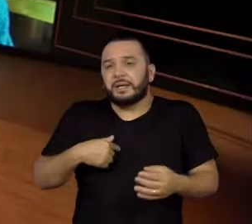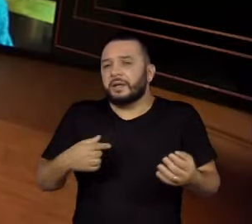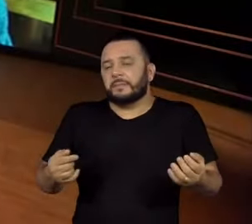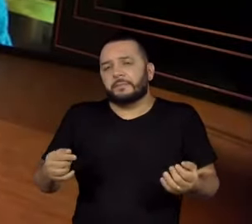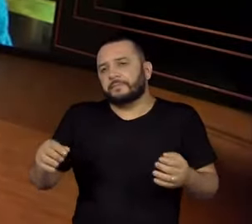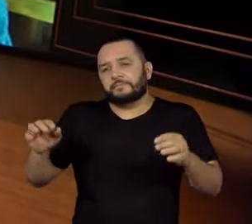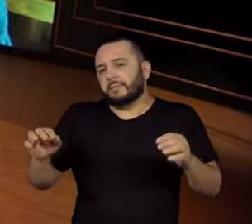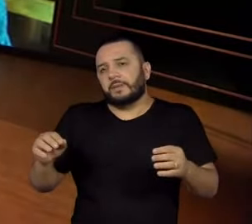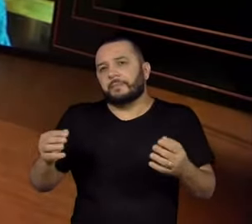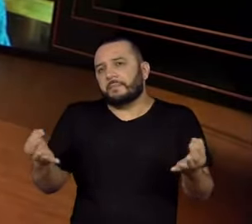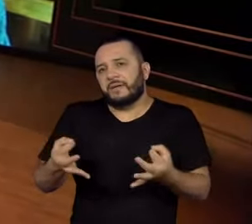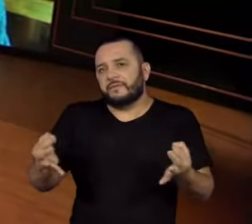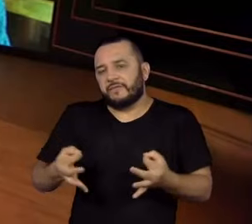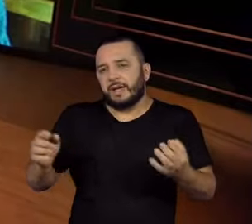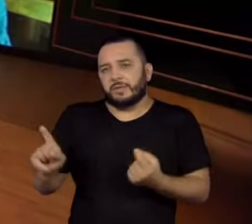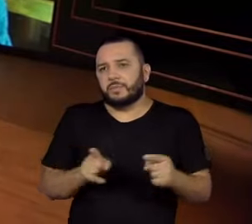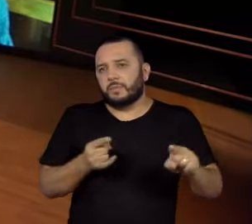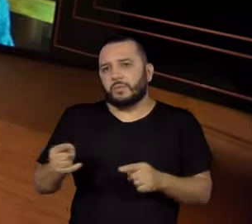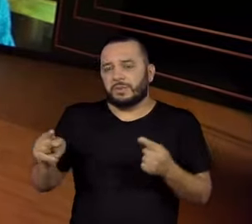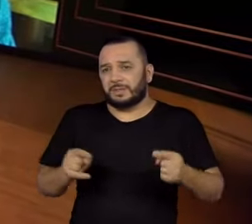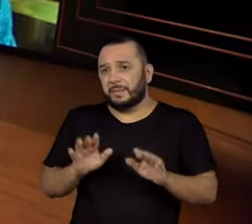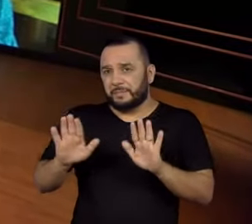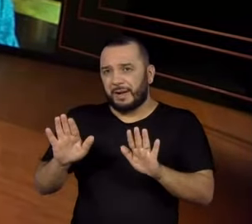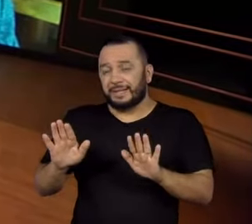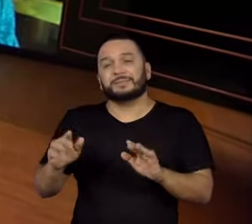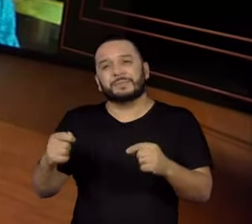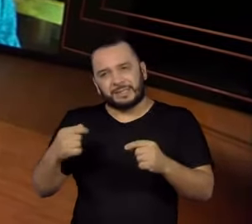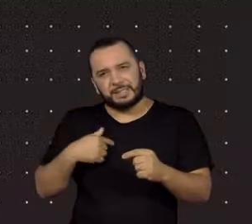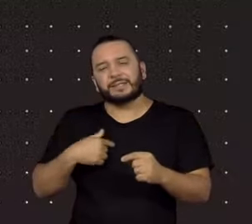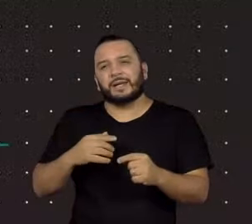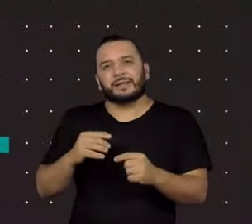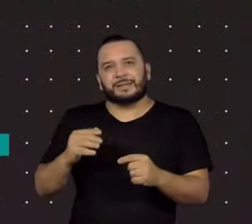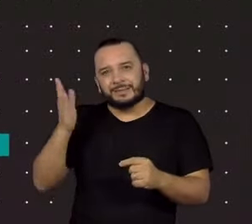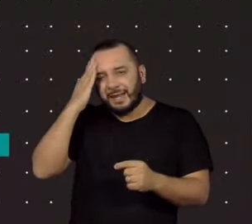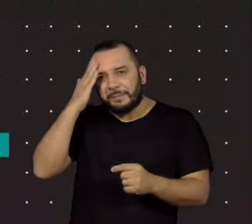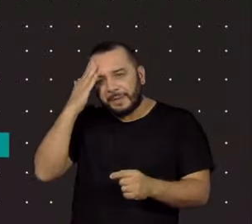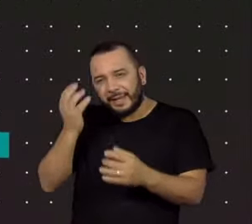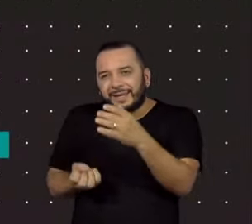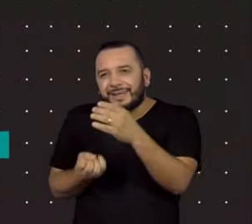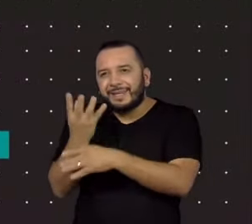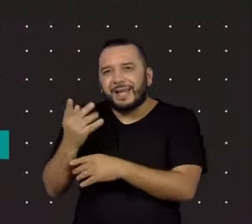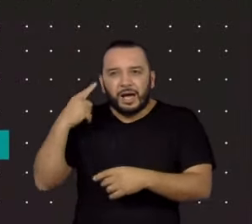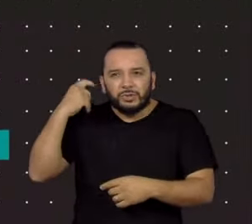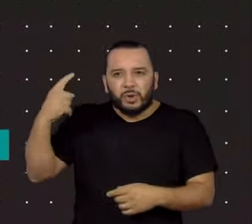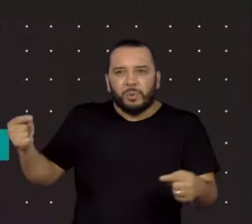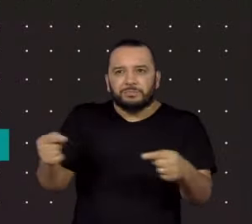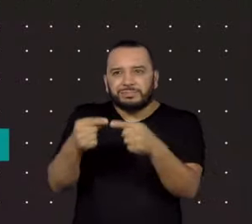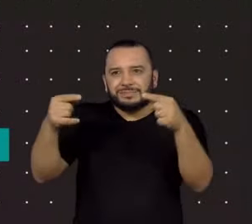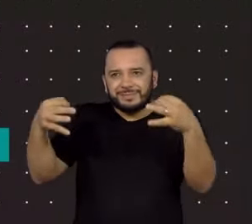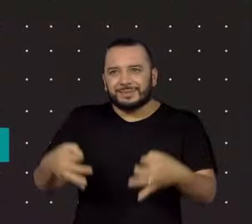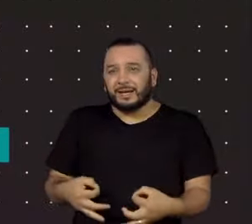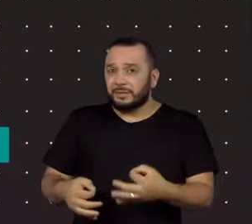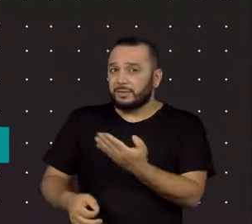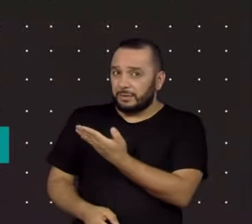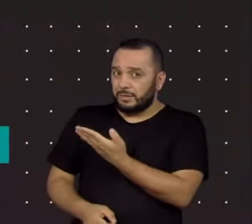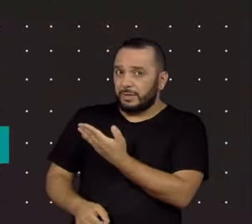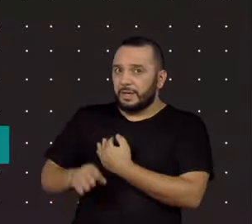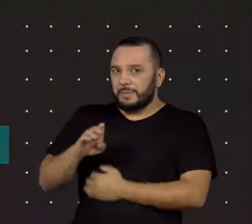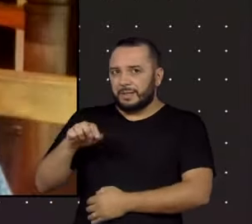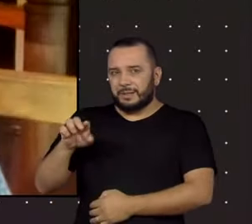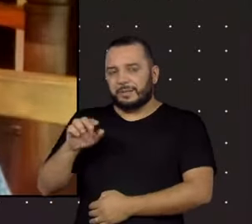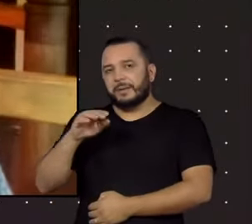ser um grande dramaturgo do som, né? Bernard Herrmann não foi nunca um compositor de salas de concerto, no entanto, ele